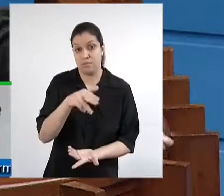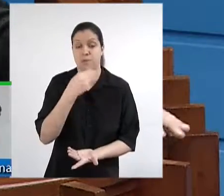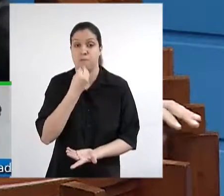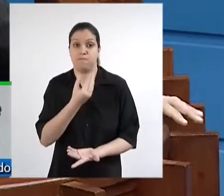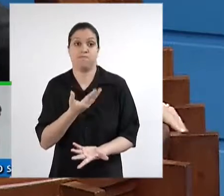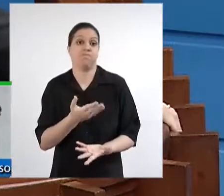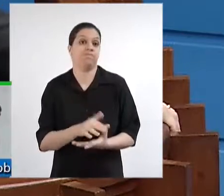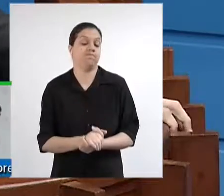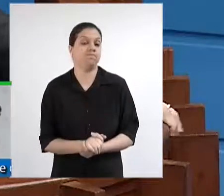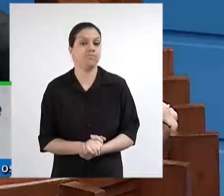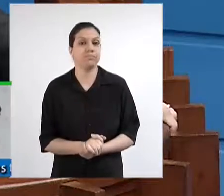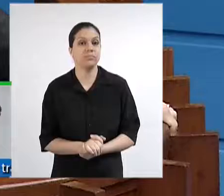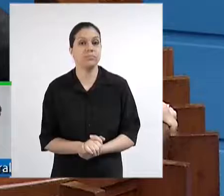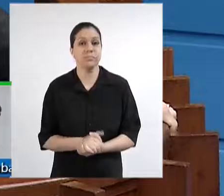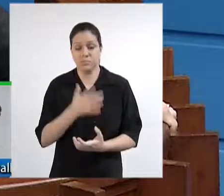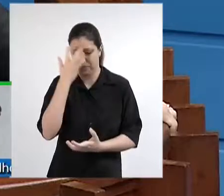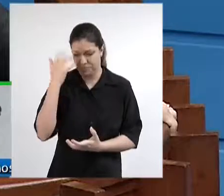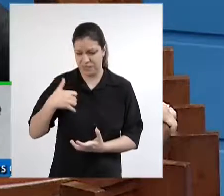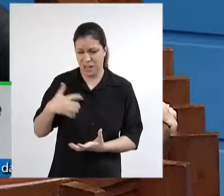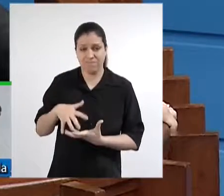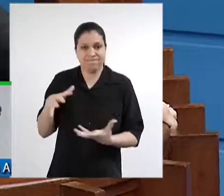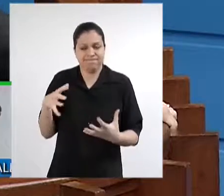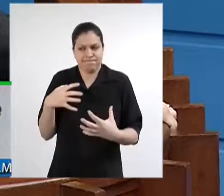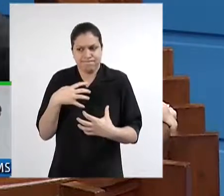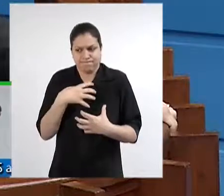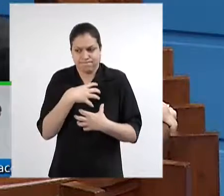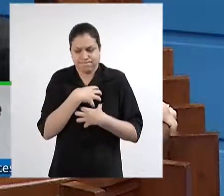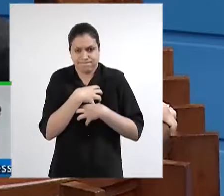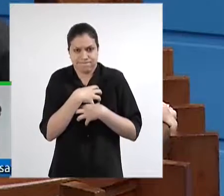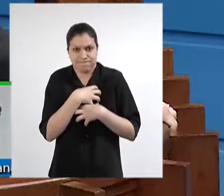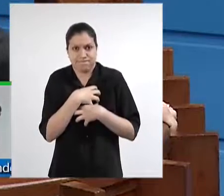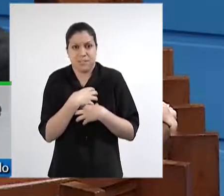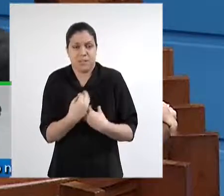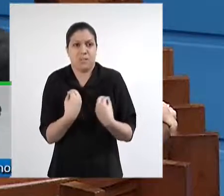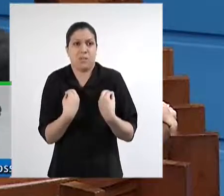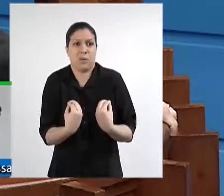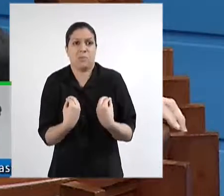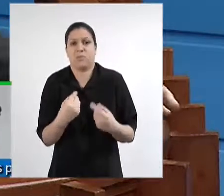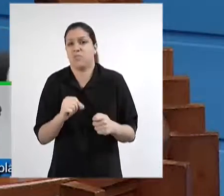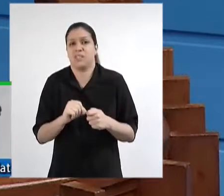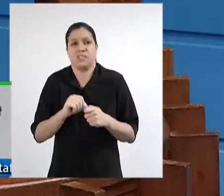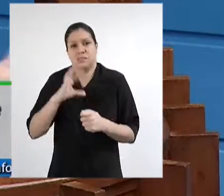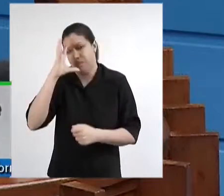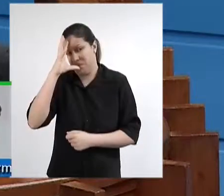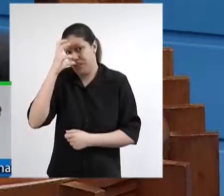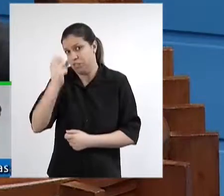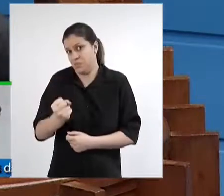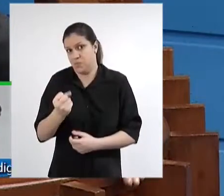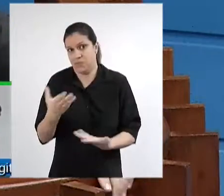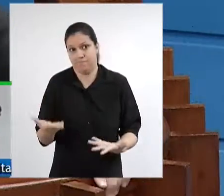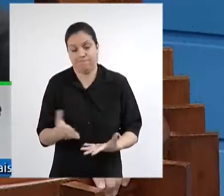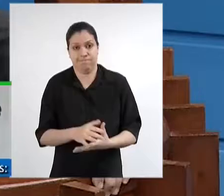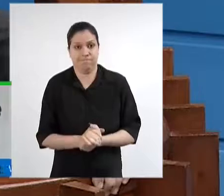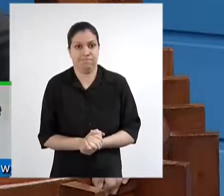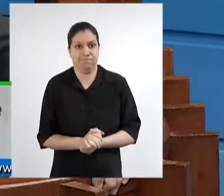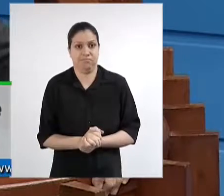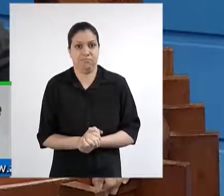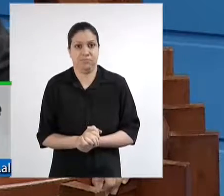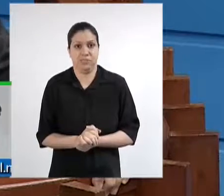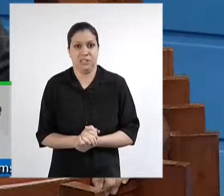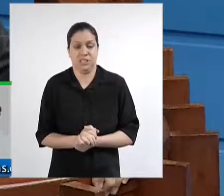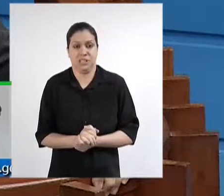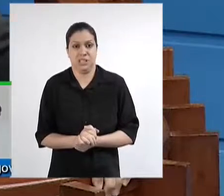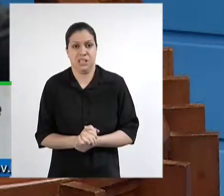E aí o idoso fica constrangido de poder fazer uma